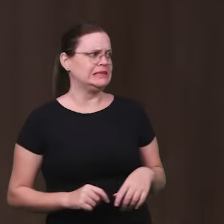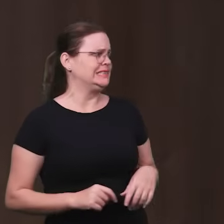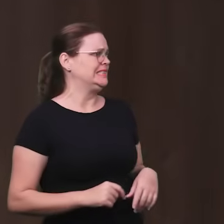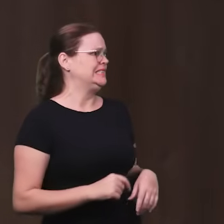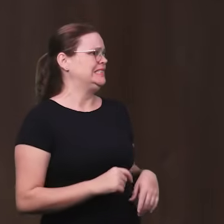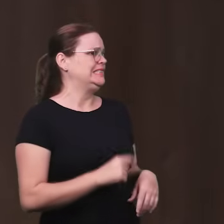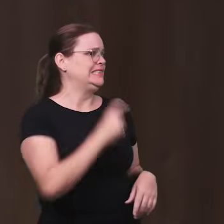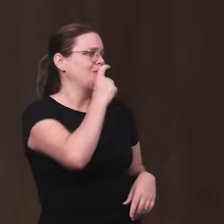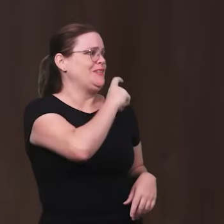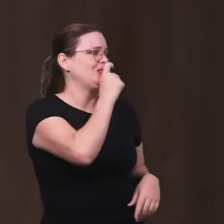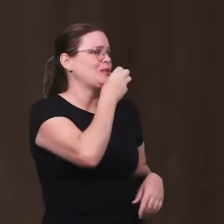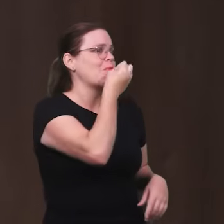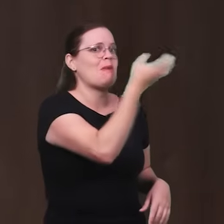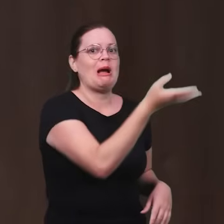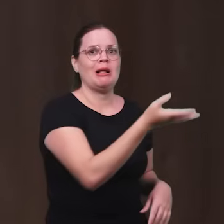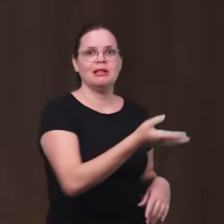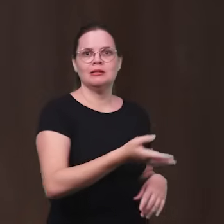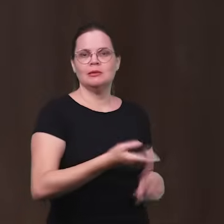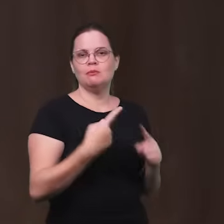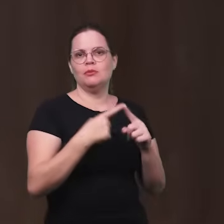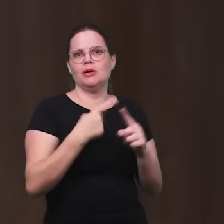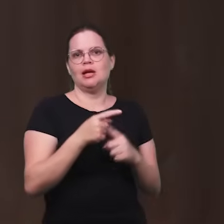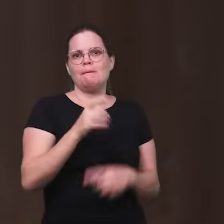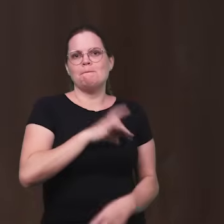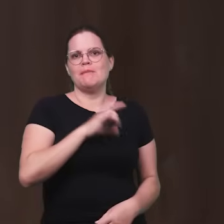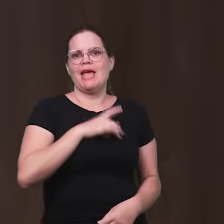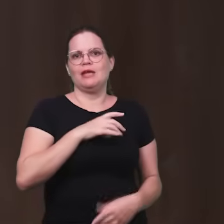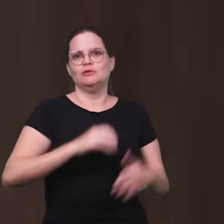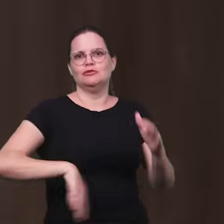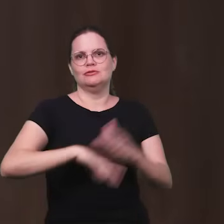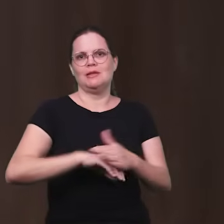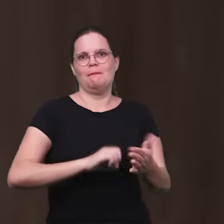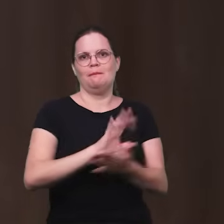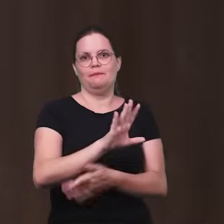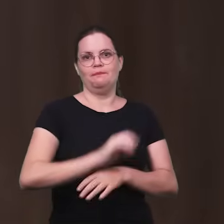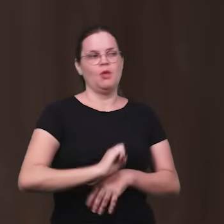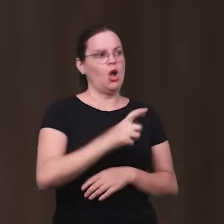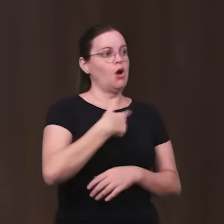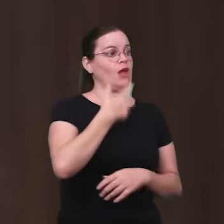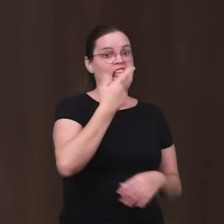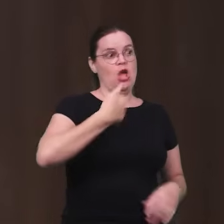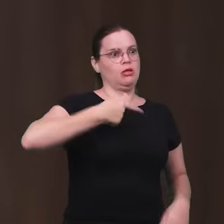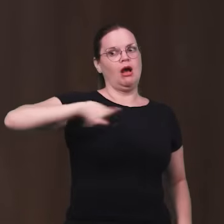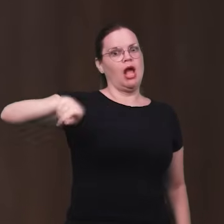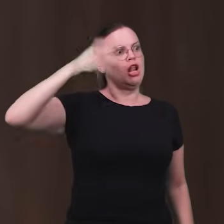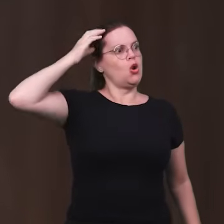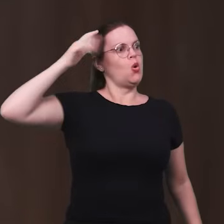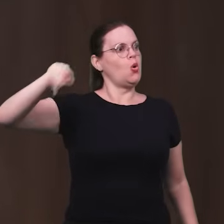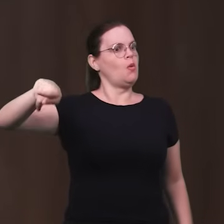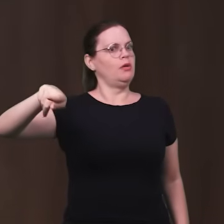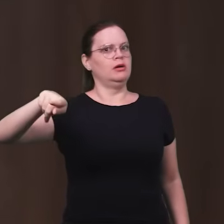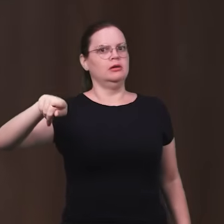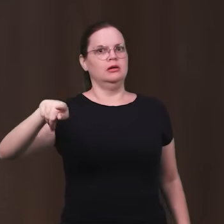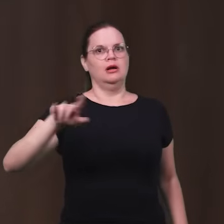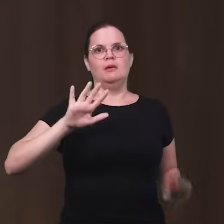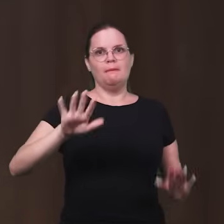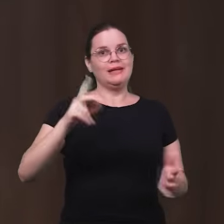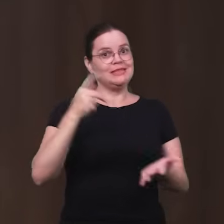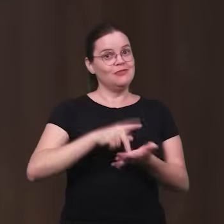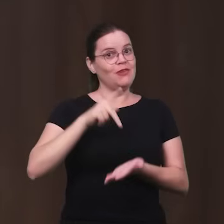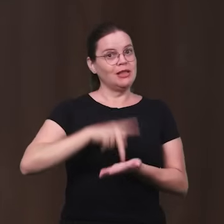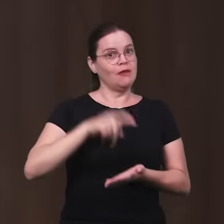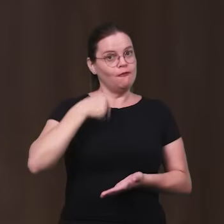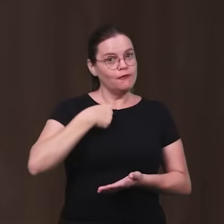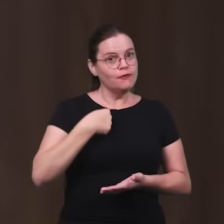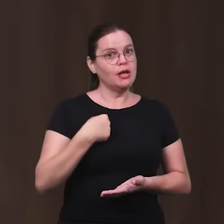você mente. E fala que fez, ou fala que foi outra pessoa que fez e foi você que fez. Mas com medo